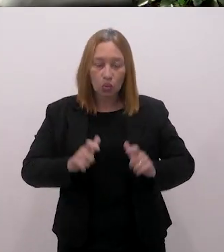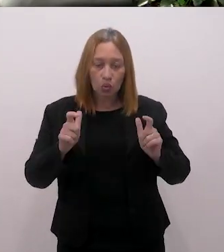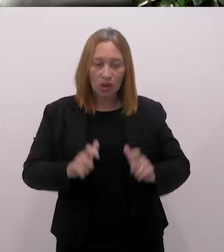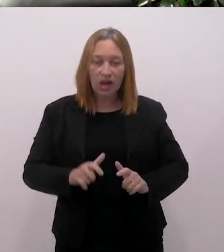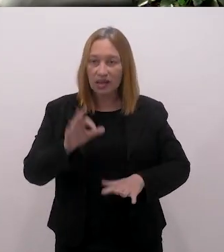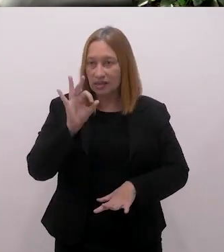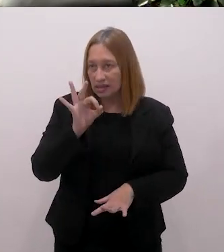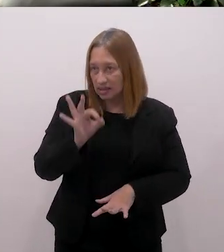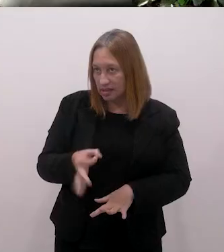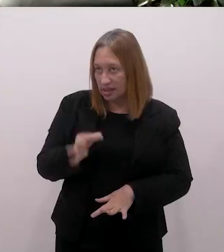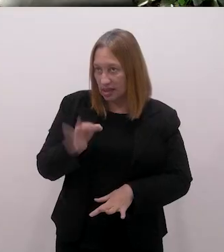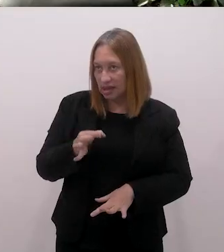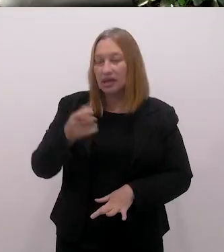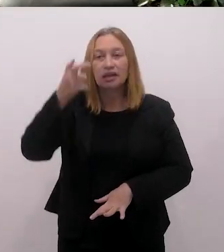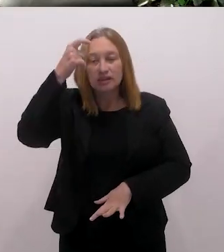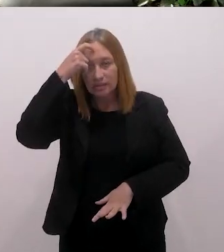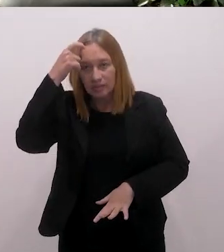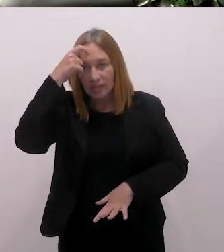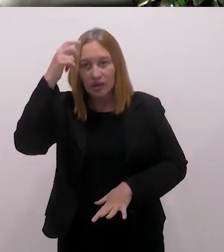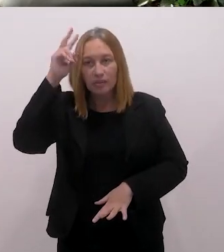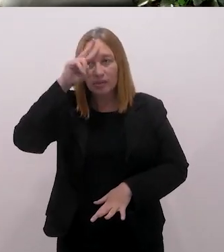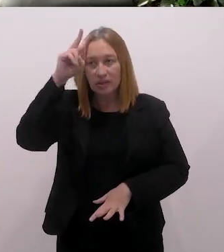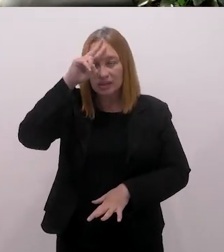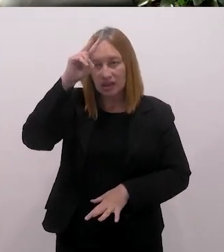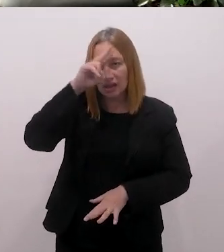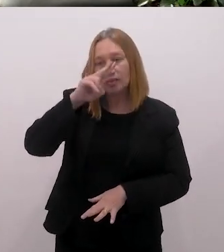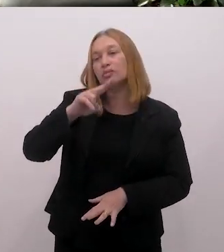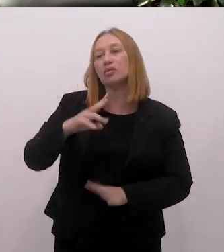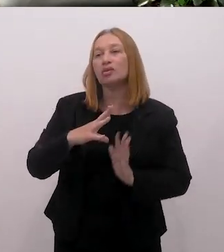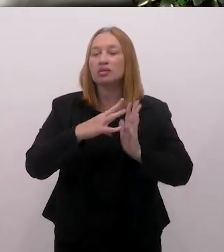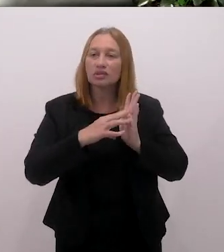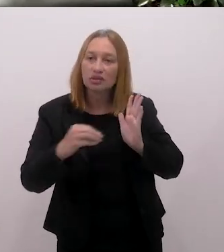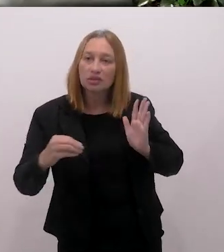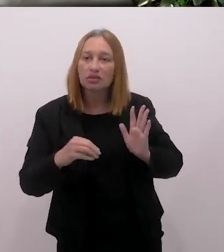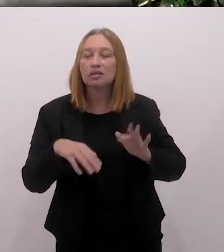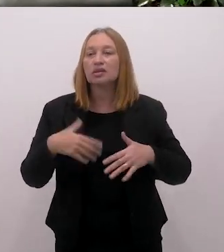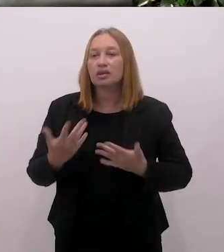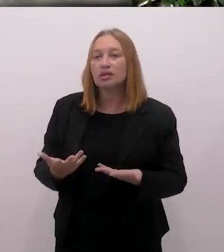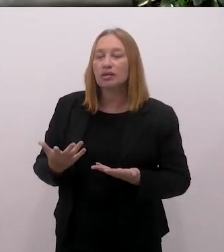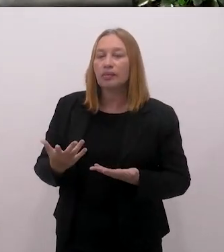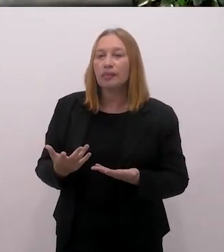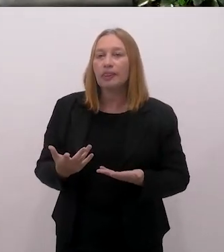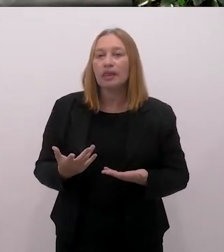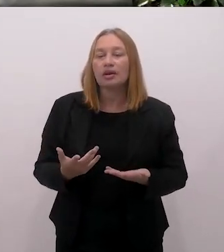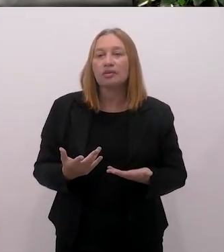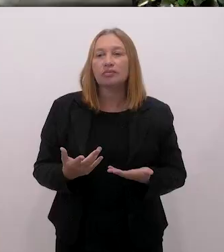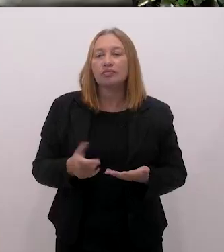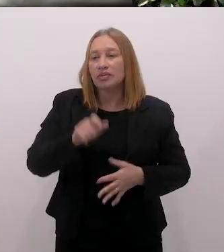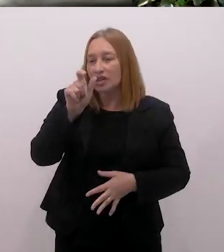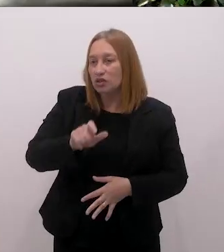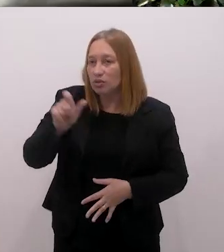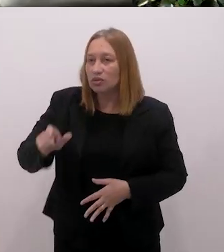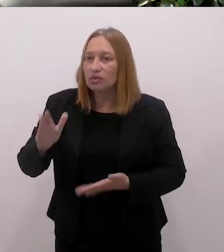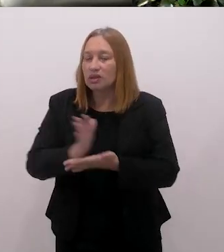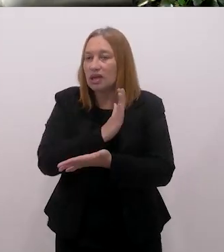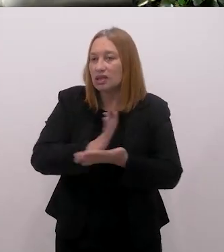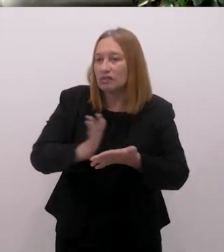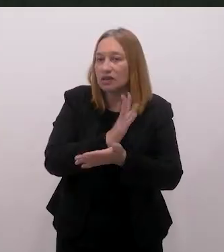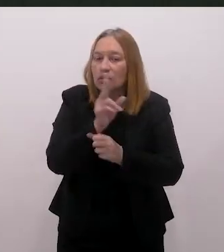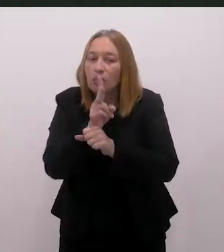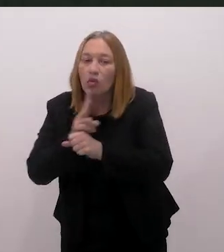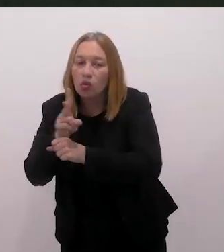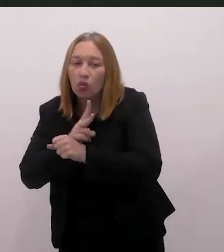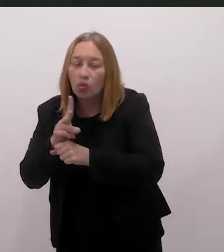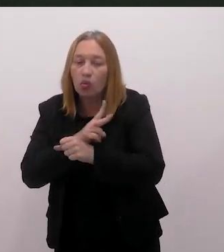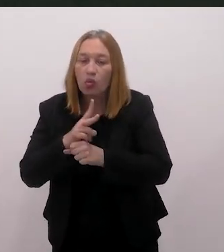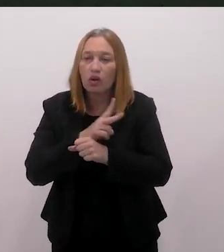um ponto, né? Ficou um ponto de resistência, de memória, de eventos, né? Ficou um ponto. E que aí as pessoas,